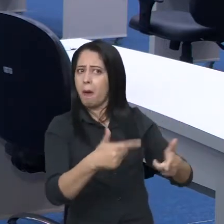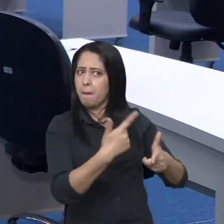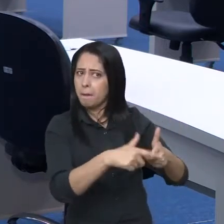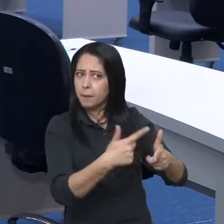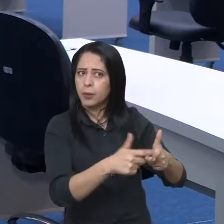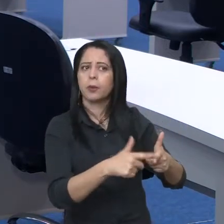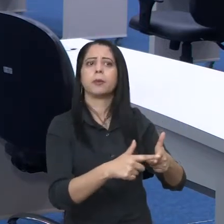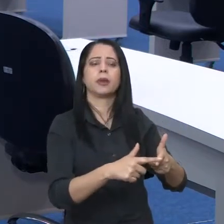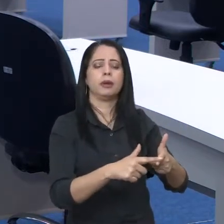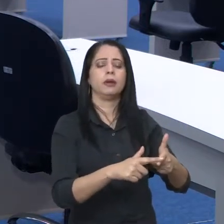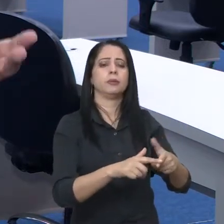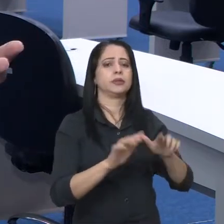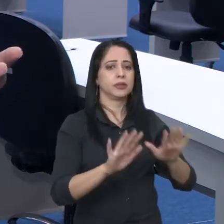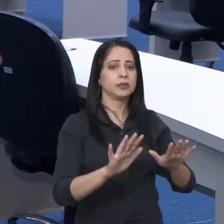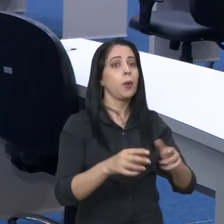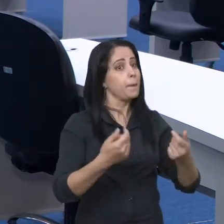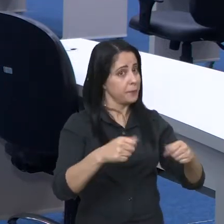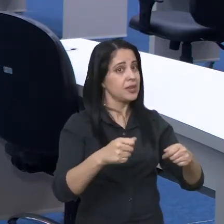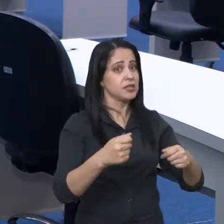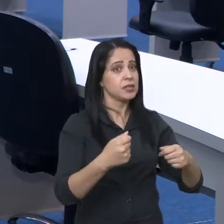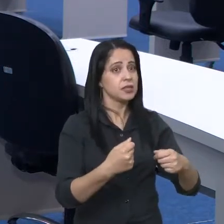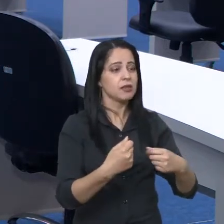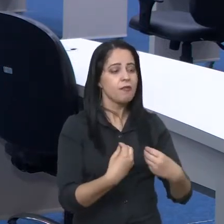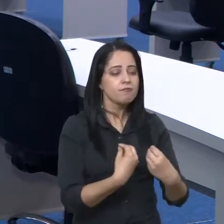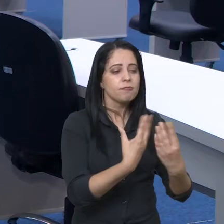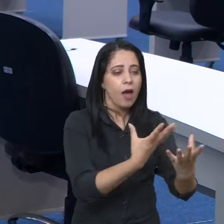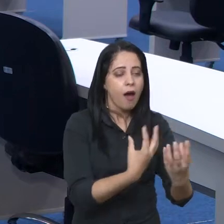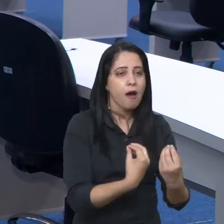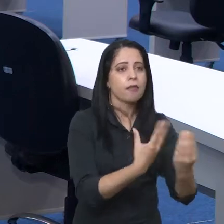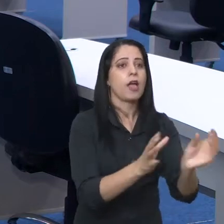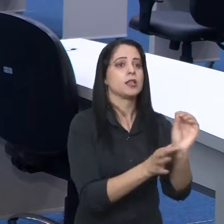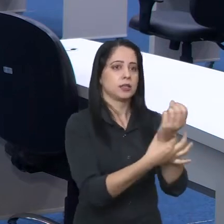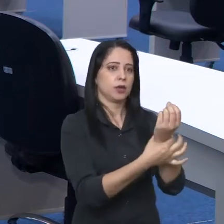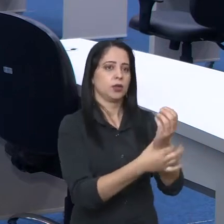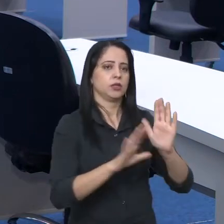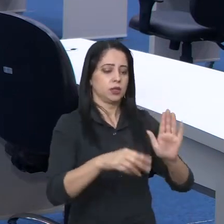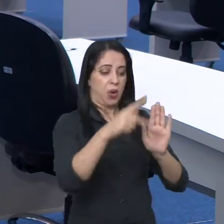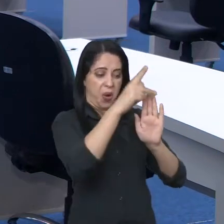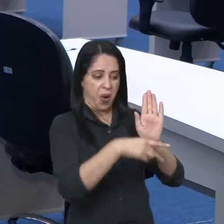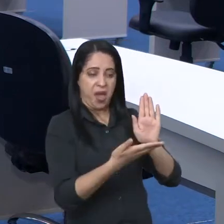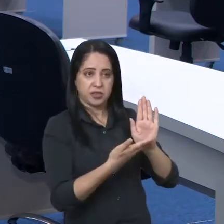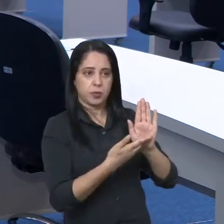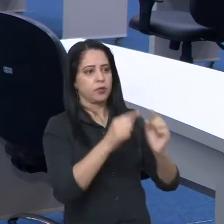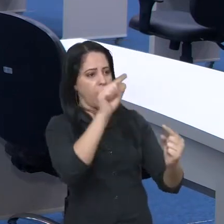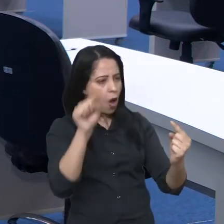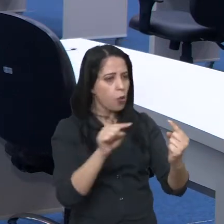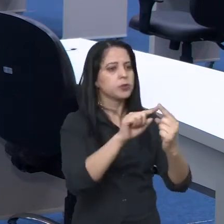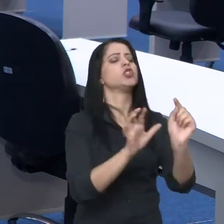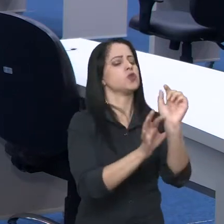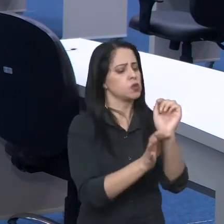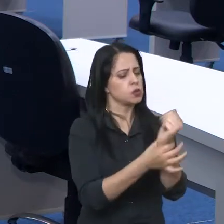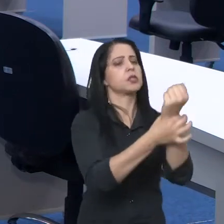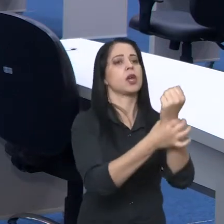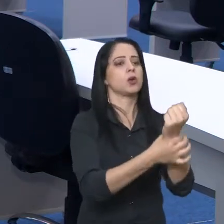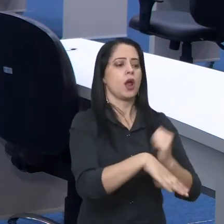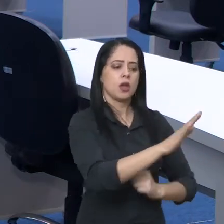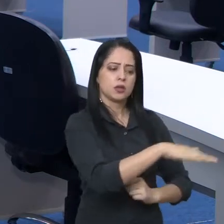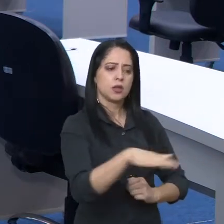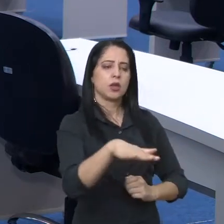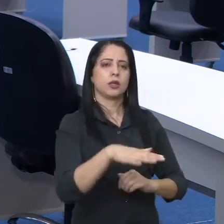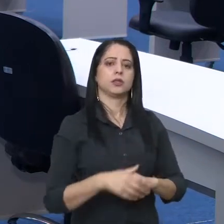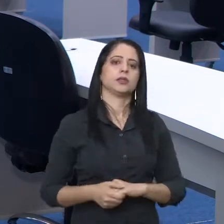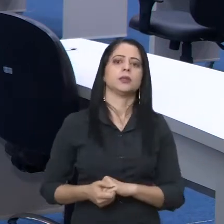quantas situações que a gente vê, né, que ocorre, e a gente precisa trabalhar na segurança. Então é mais um projeto que visa